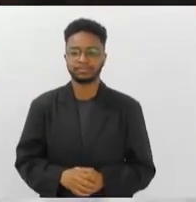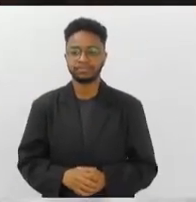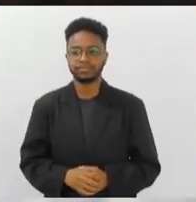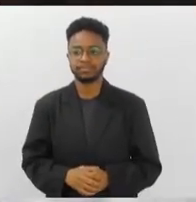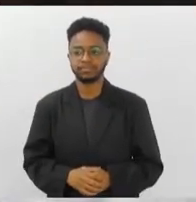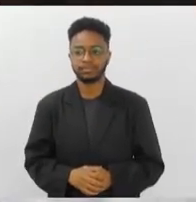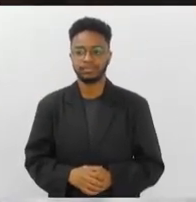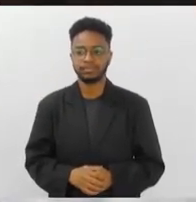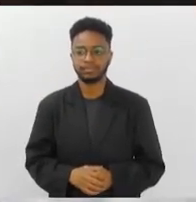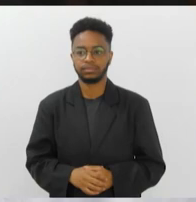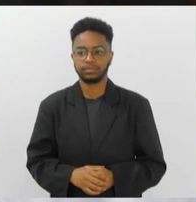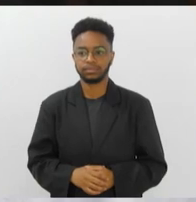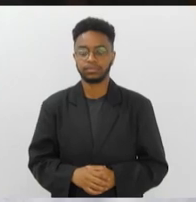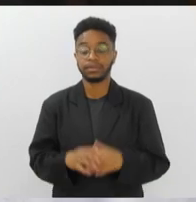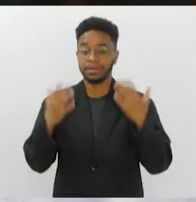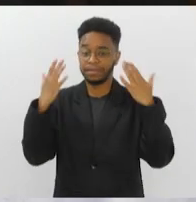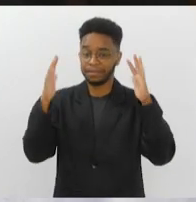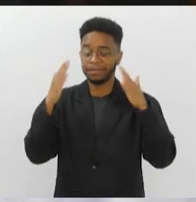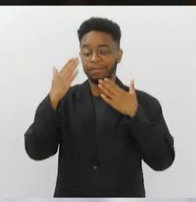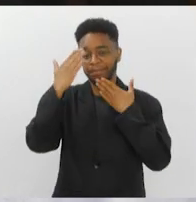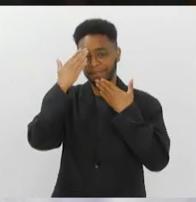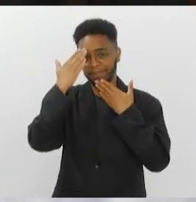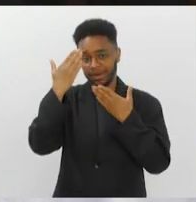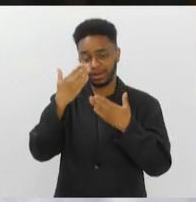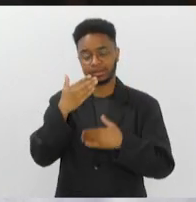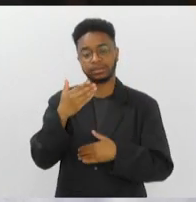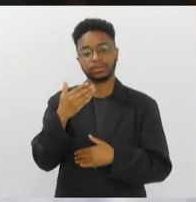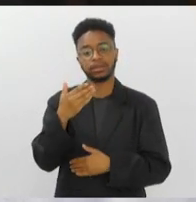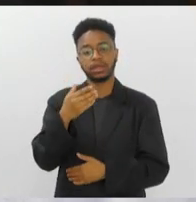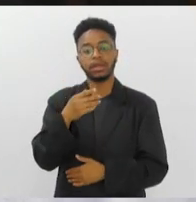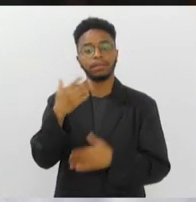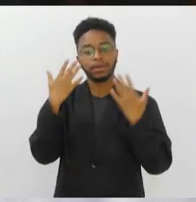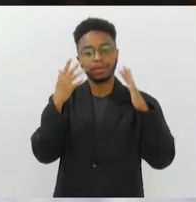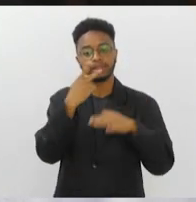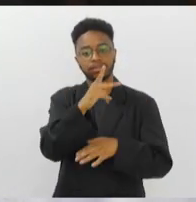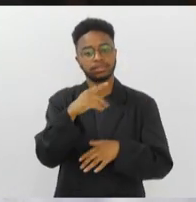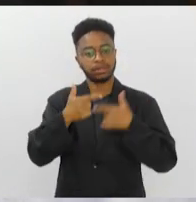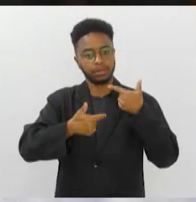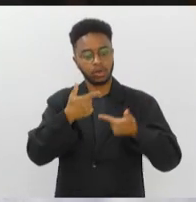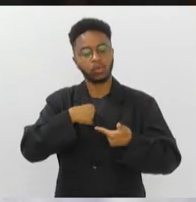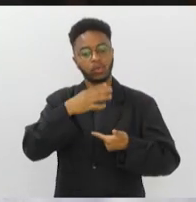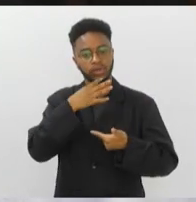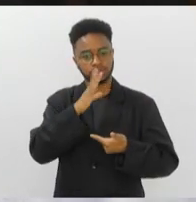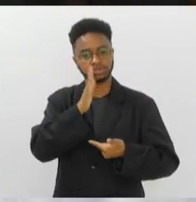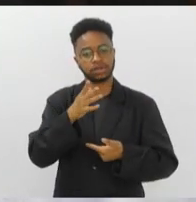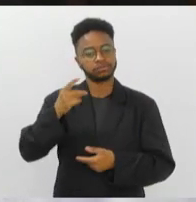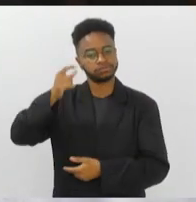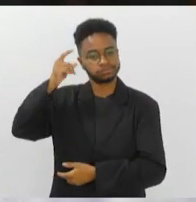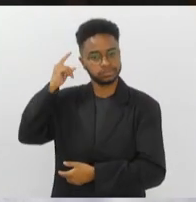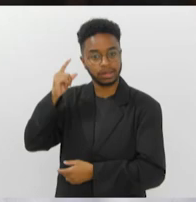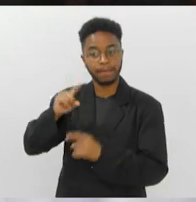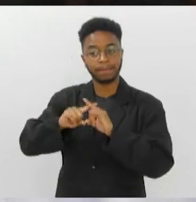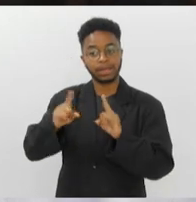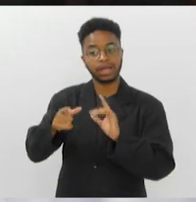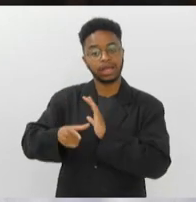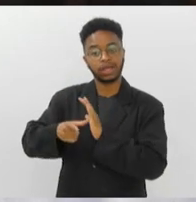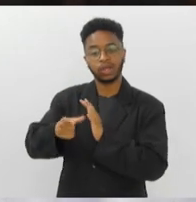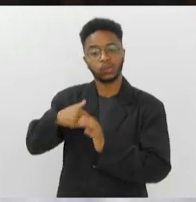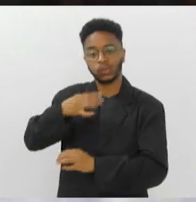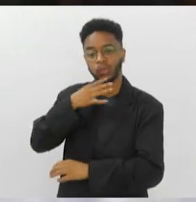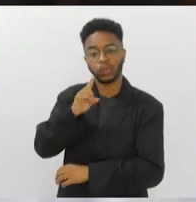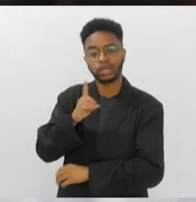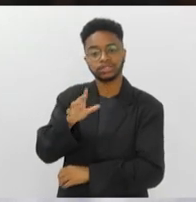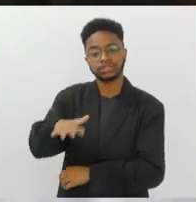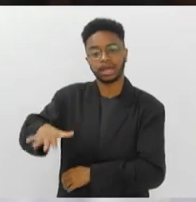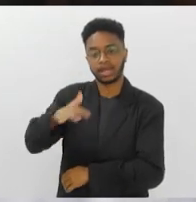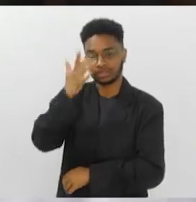Valeu, Olivandra. Parabéns pelo trabalho. Eu conheço o trabalho da Rede da Maré há muito tempo e não conhecia esse trabalho na área da saúde mental.